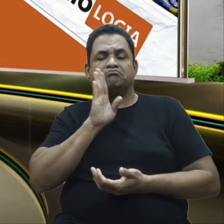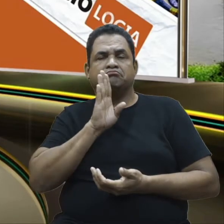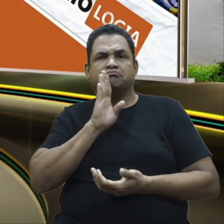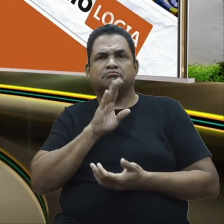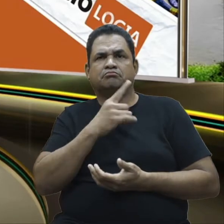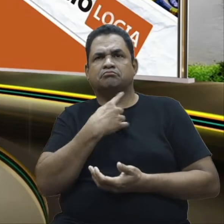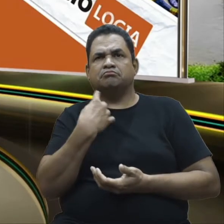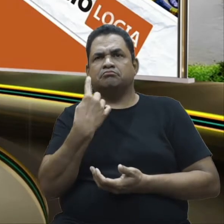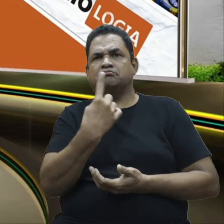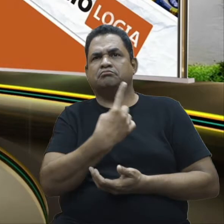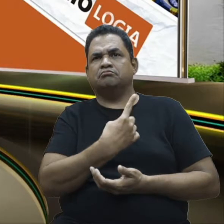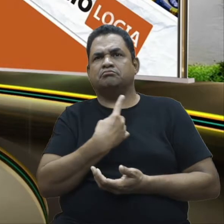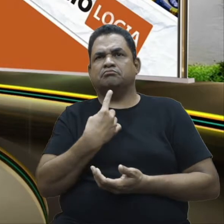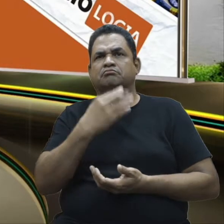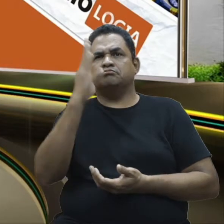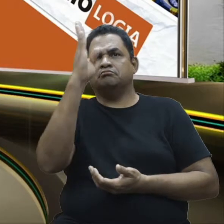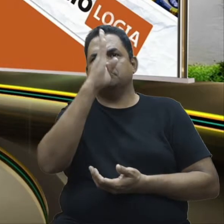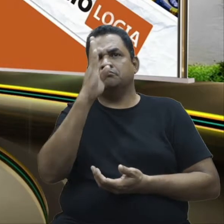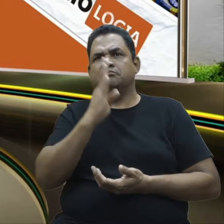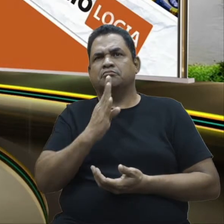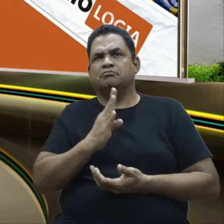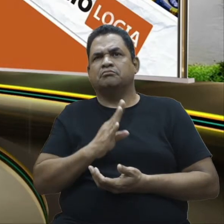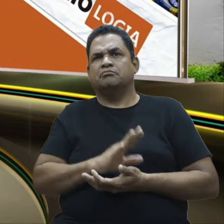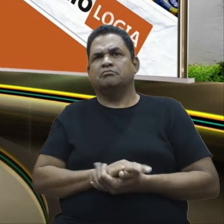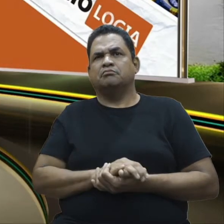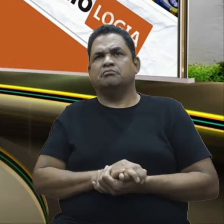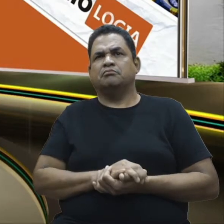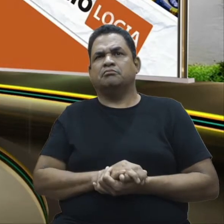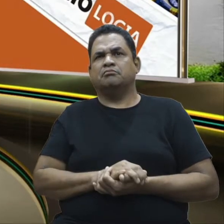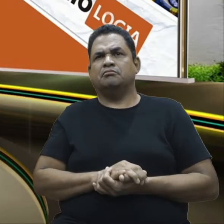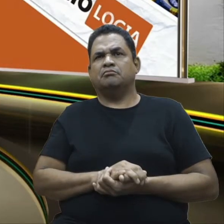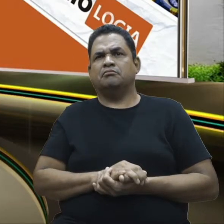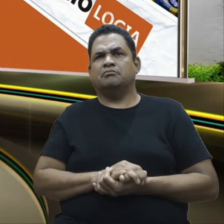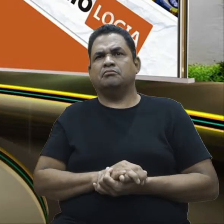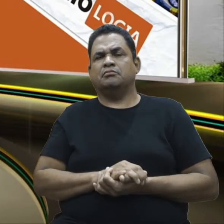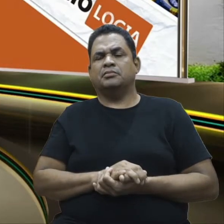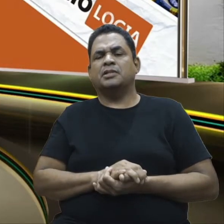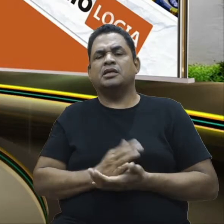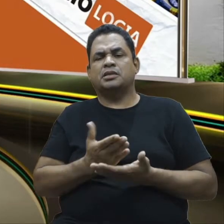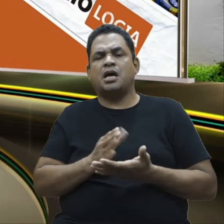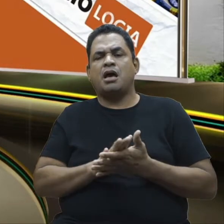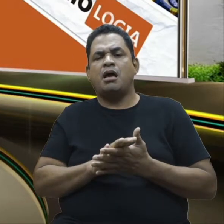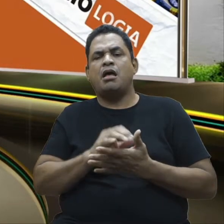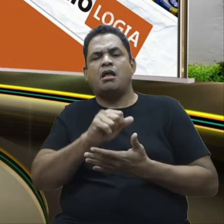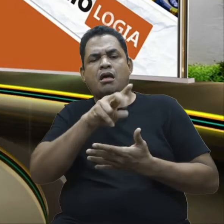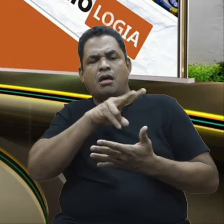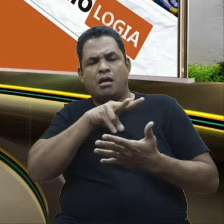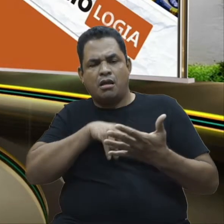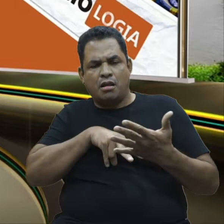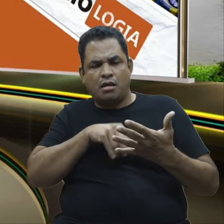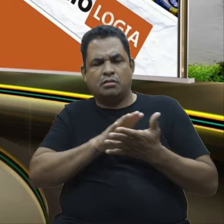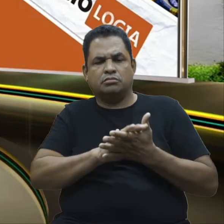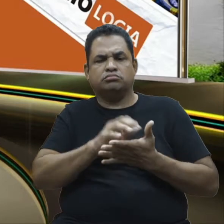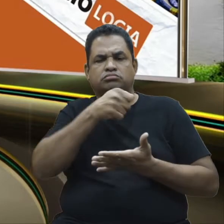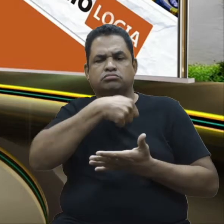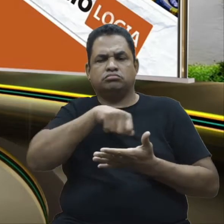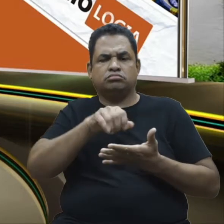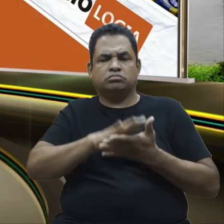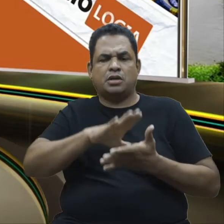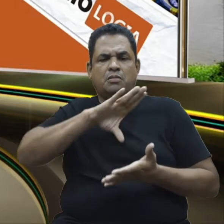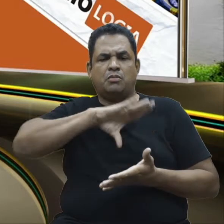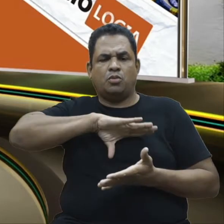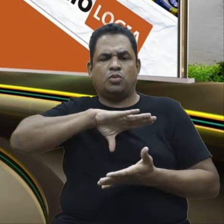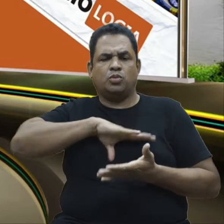nós, brasileiros, fôssemos já alfabetizados bilíngue, português e espanhol,